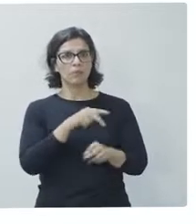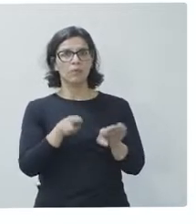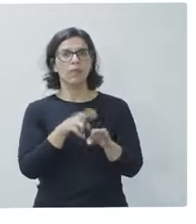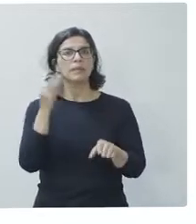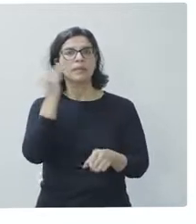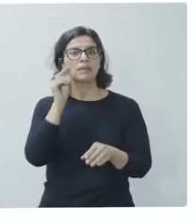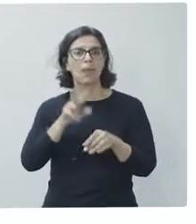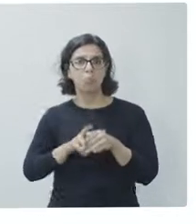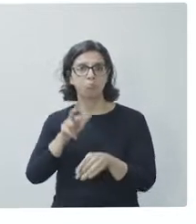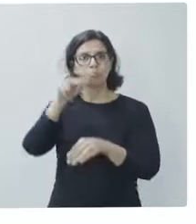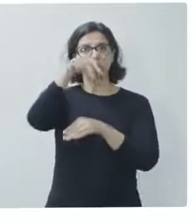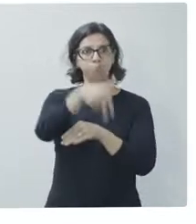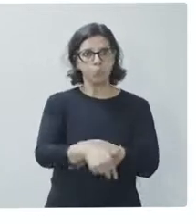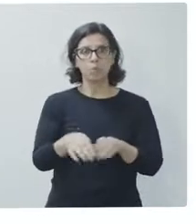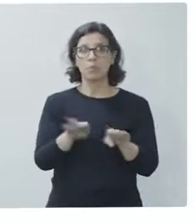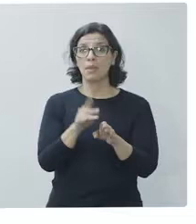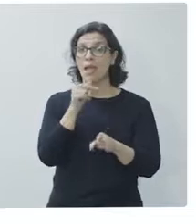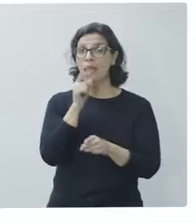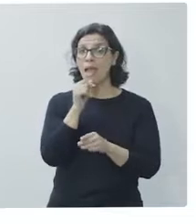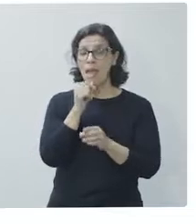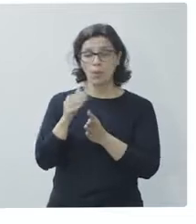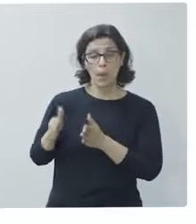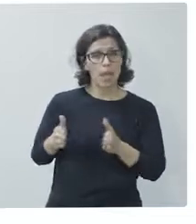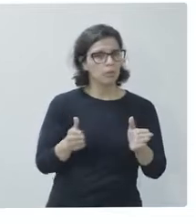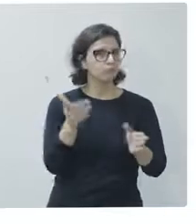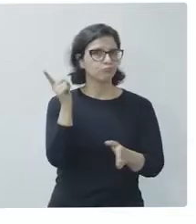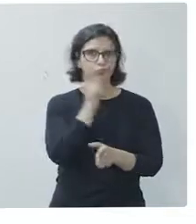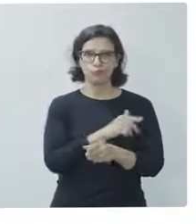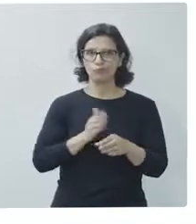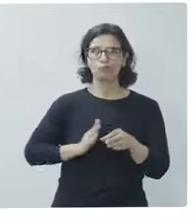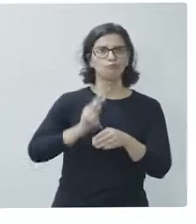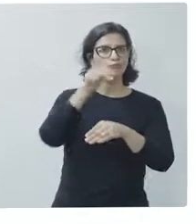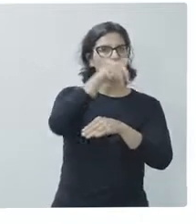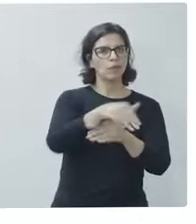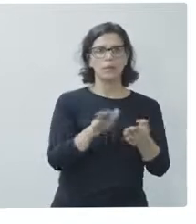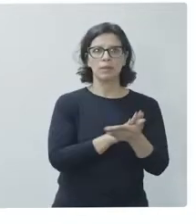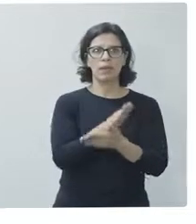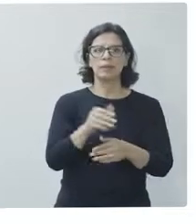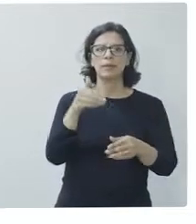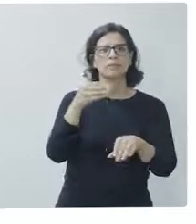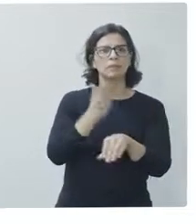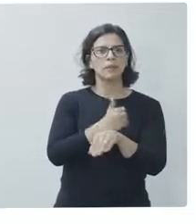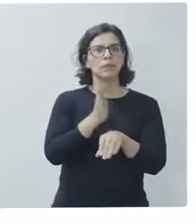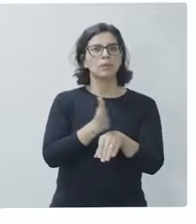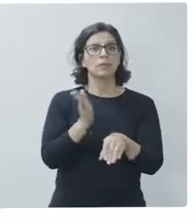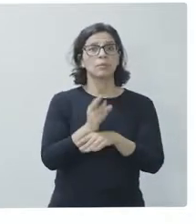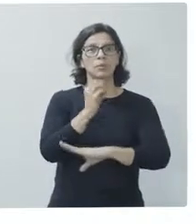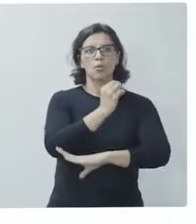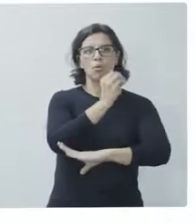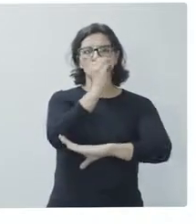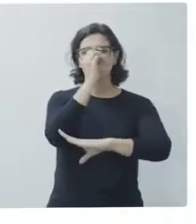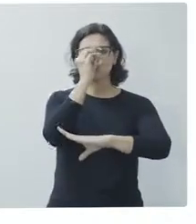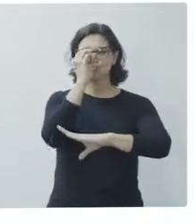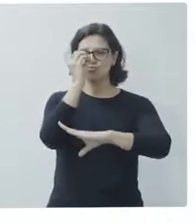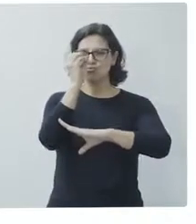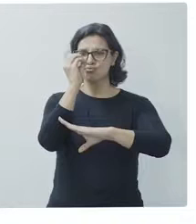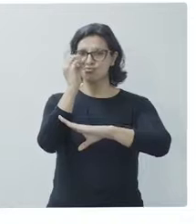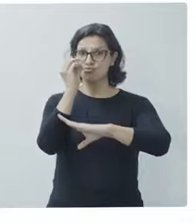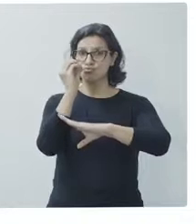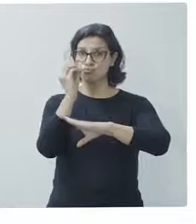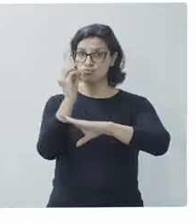por cima da água, mas o riacho não as deixou atravessar e todo o tempo o sol ia baixando o